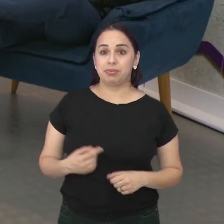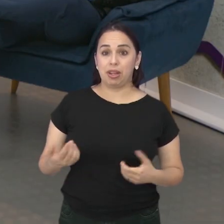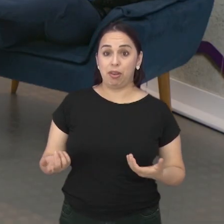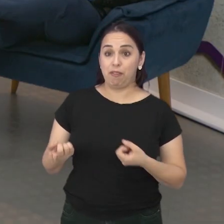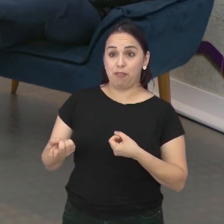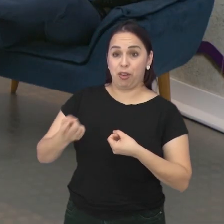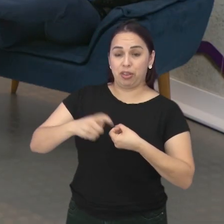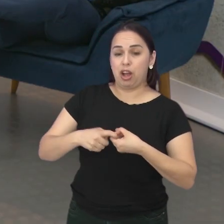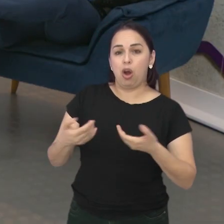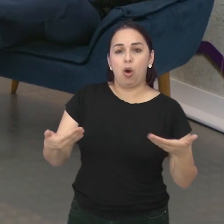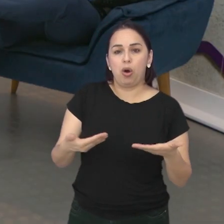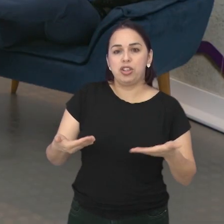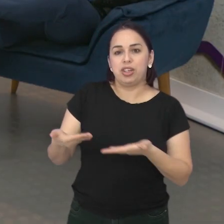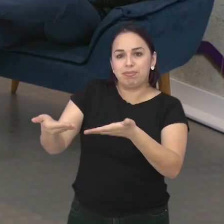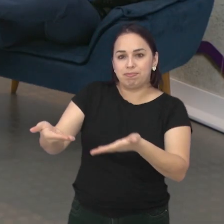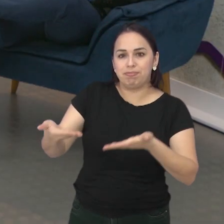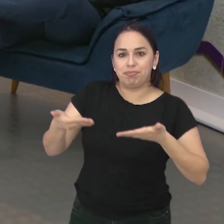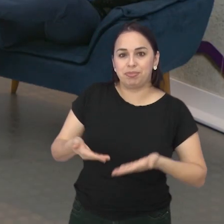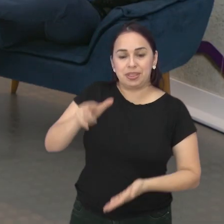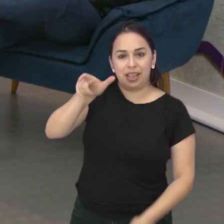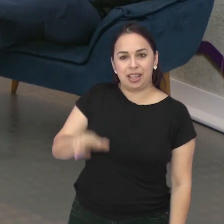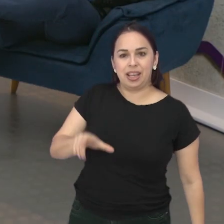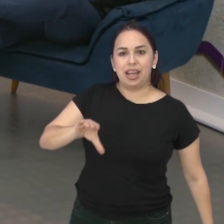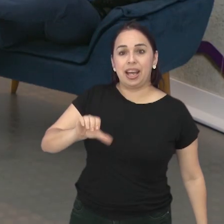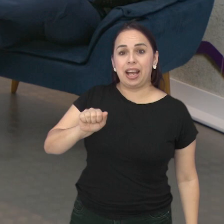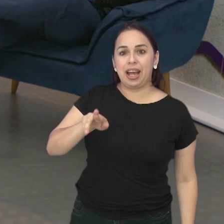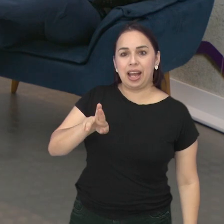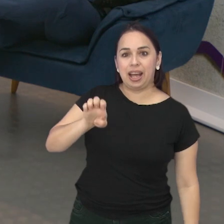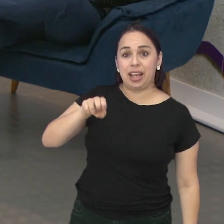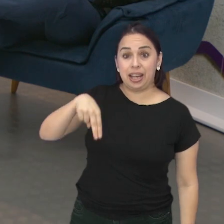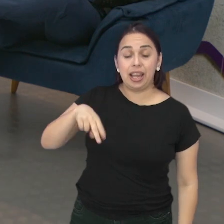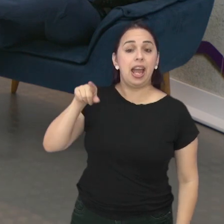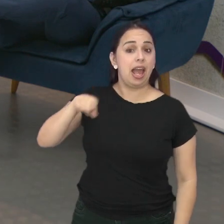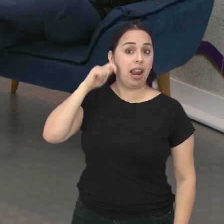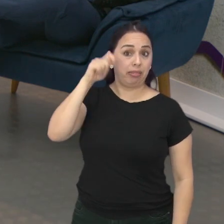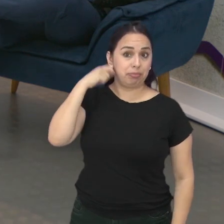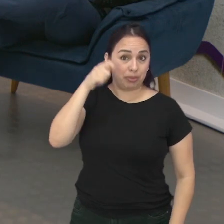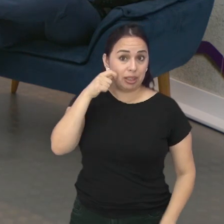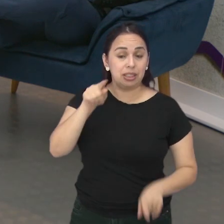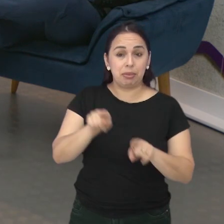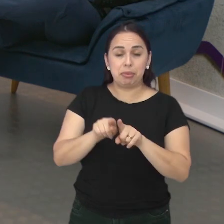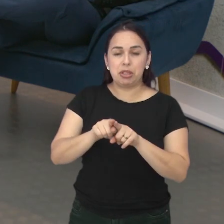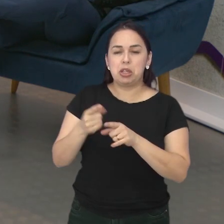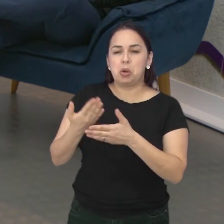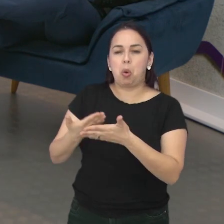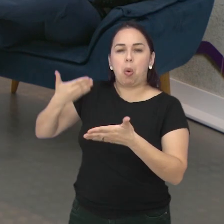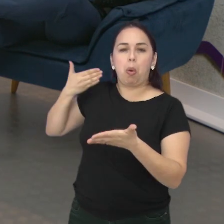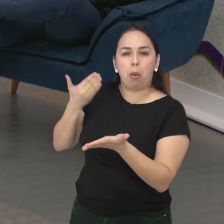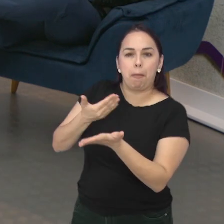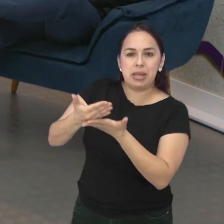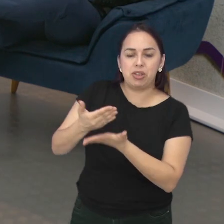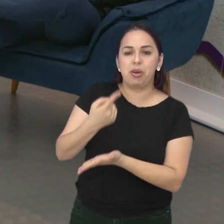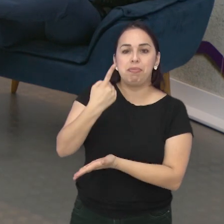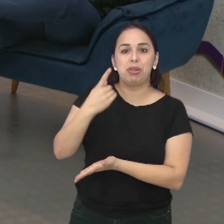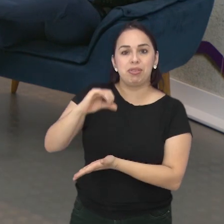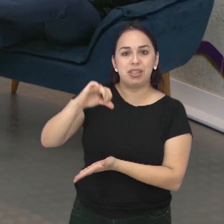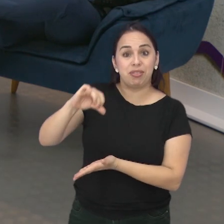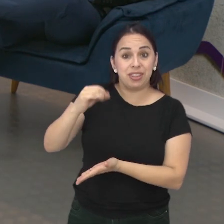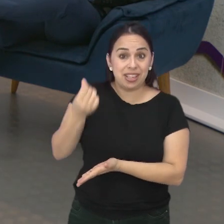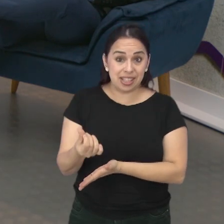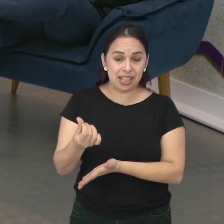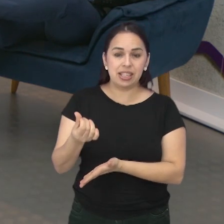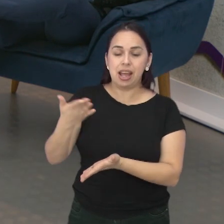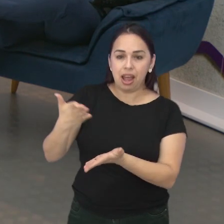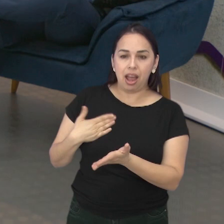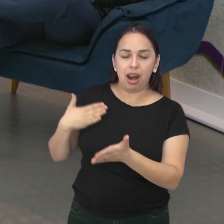Estamos de volta e hoje recebemos aqui no estúdio a Karen Ruaro, atriz e produtora cultural desde 1996.